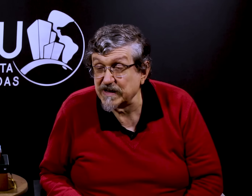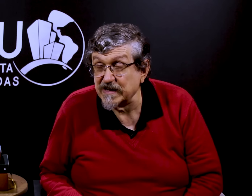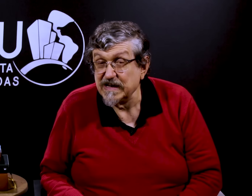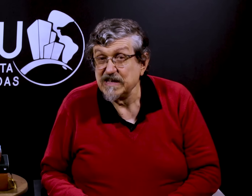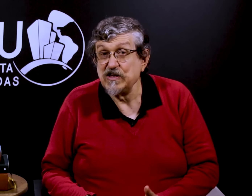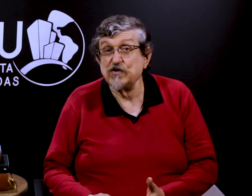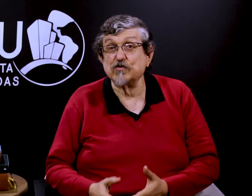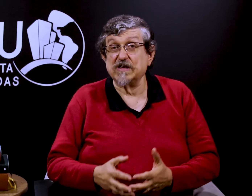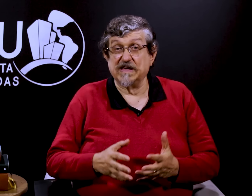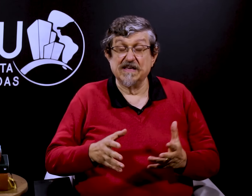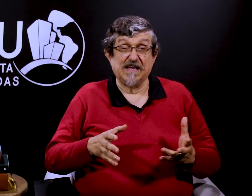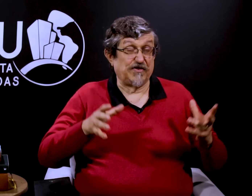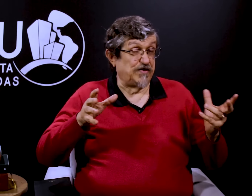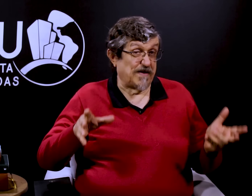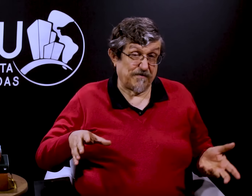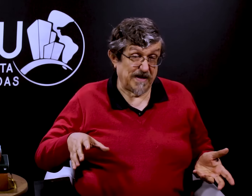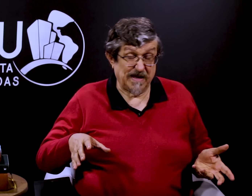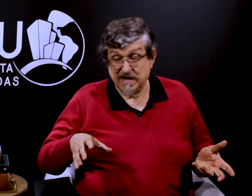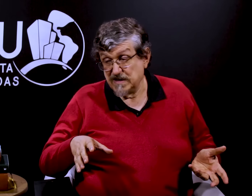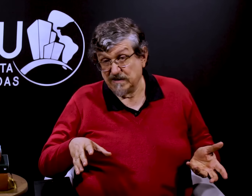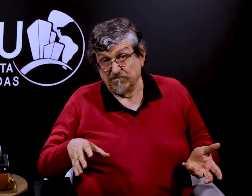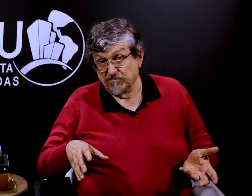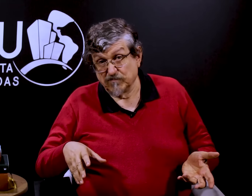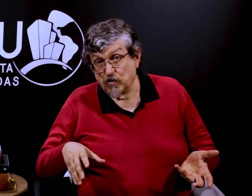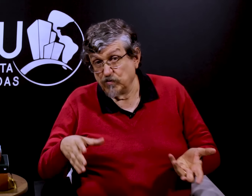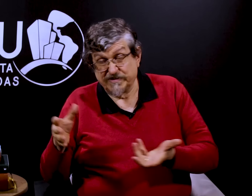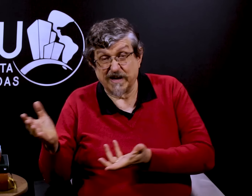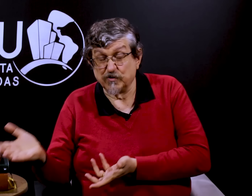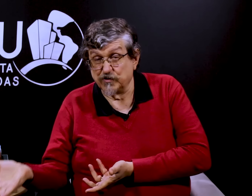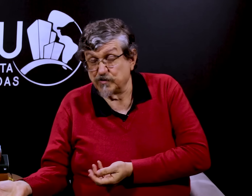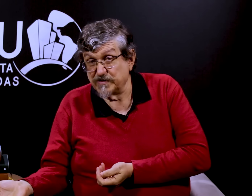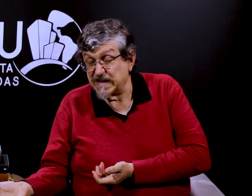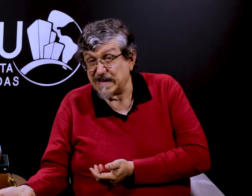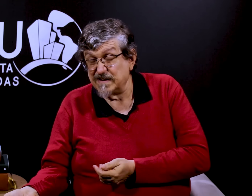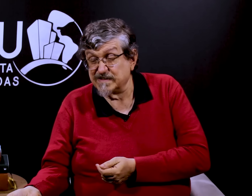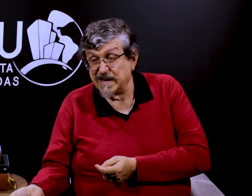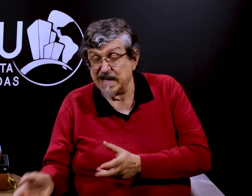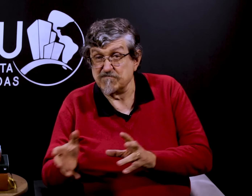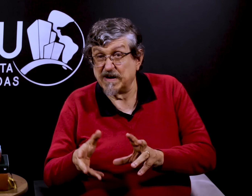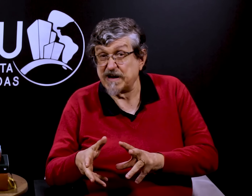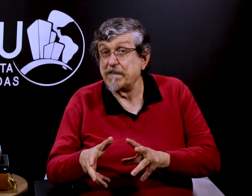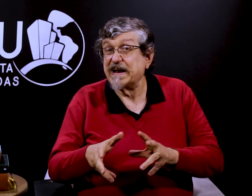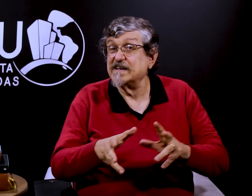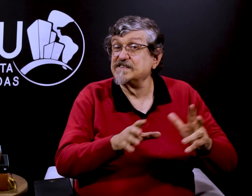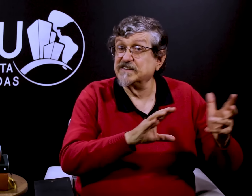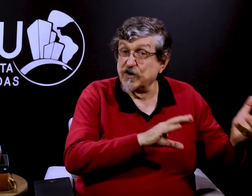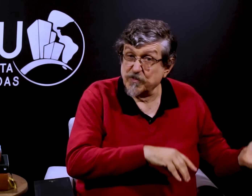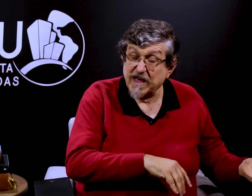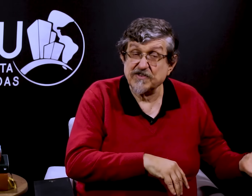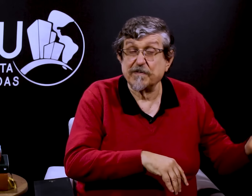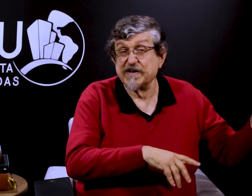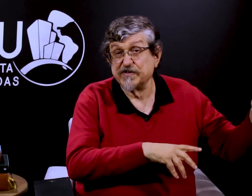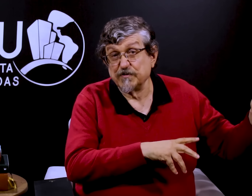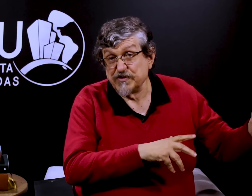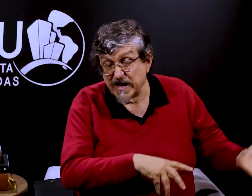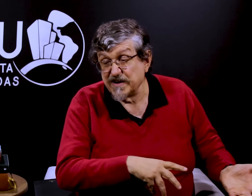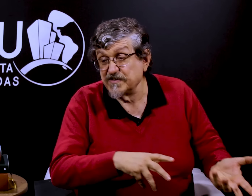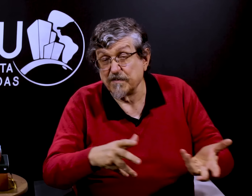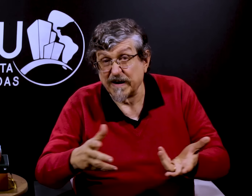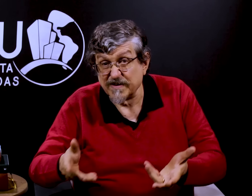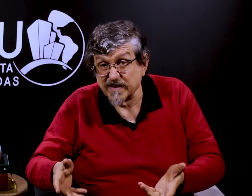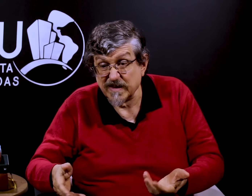dízimo, né? Isso que a gente vai ver com certos outros detalhes na lei, mas já aparece anteriormente, apareceu